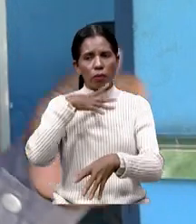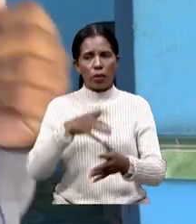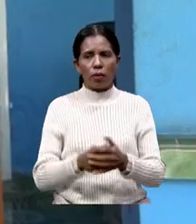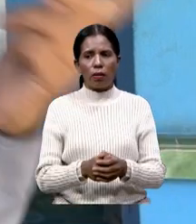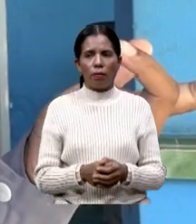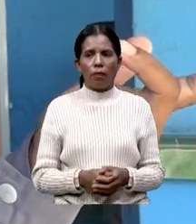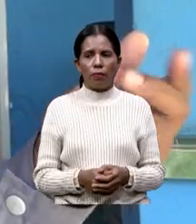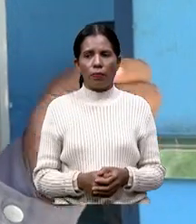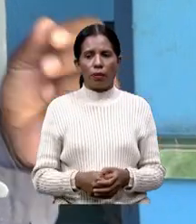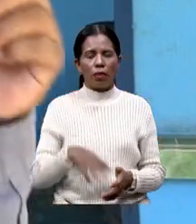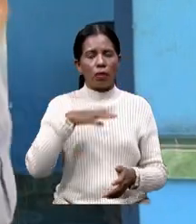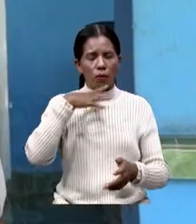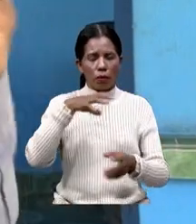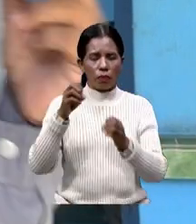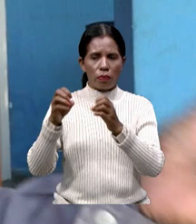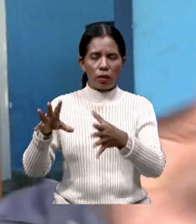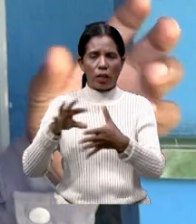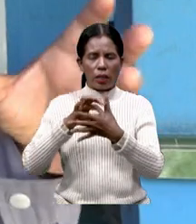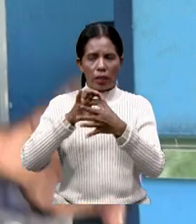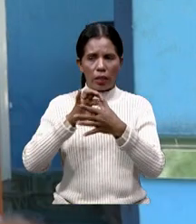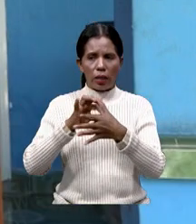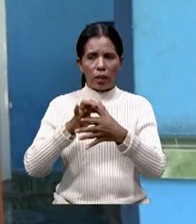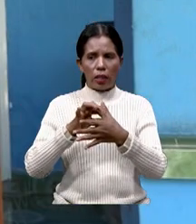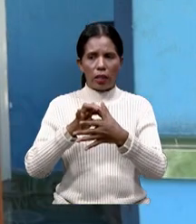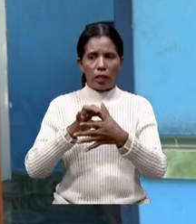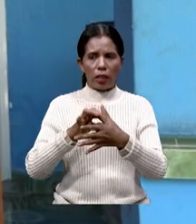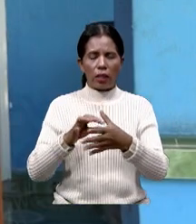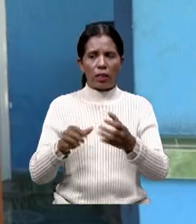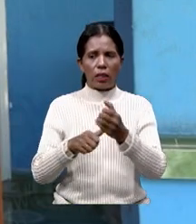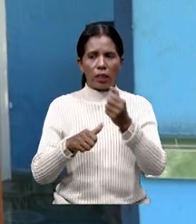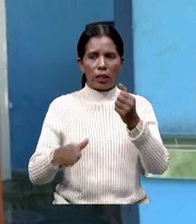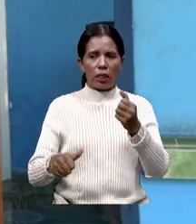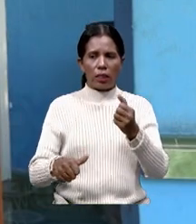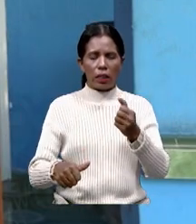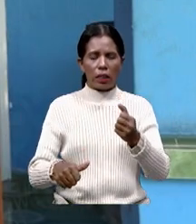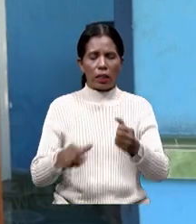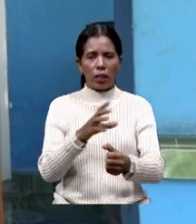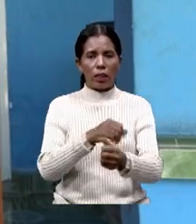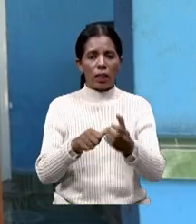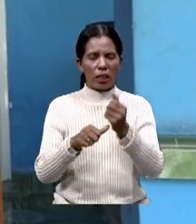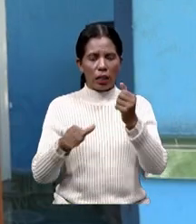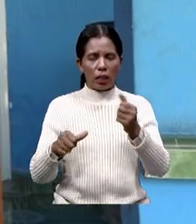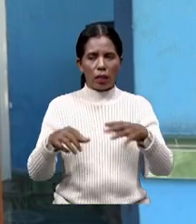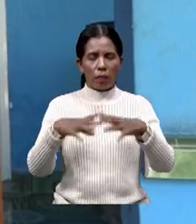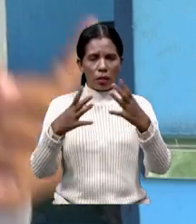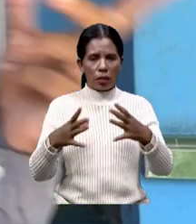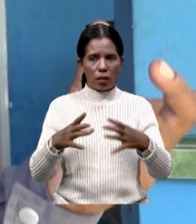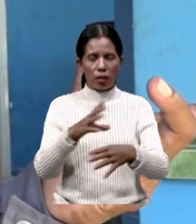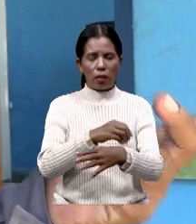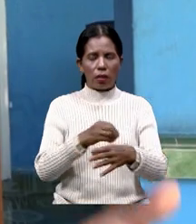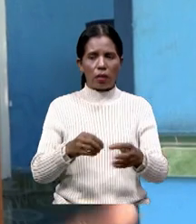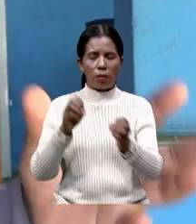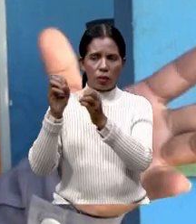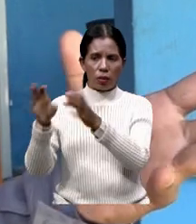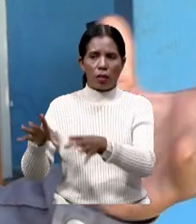curit, não ulo, te, e a plástica, depois, popok, popok, ser, né, mas mais só é a